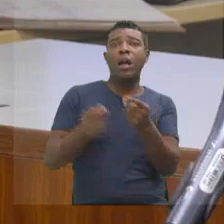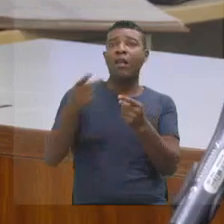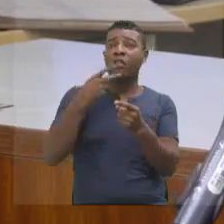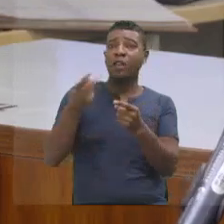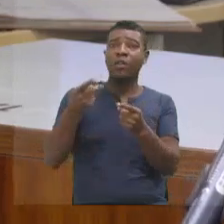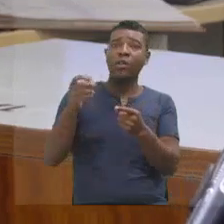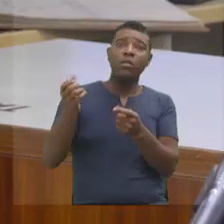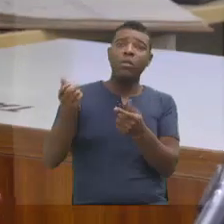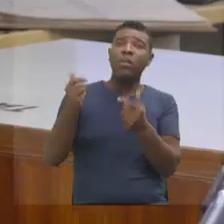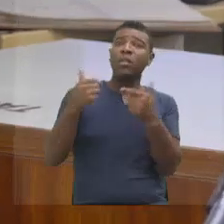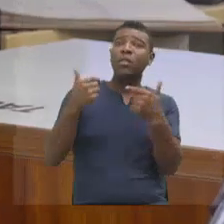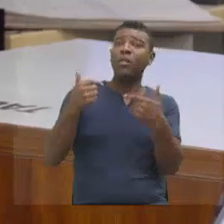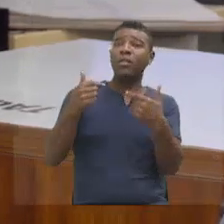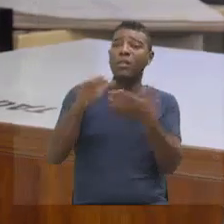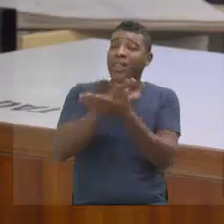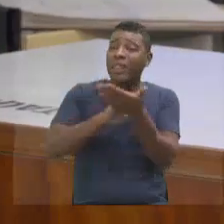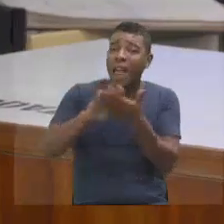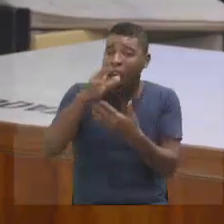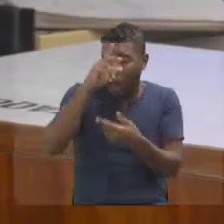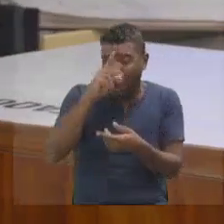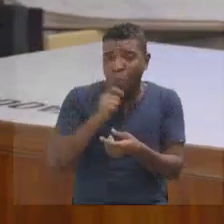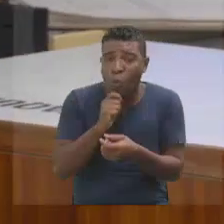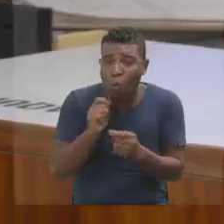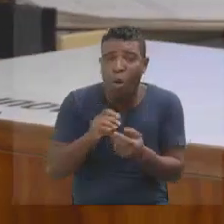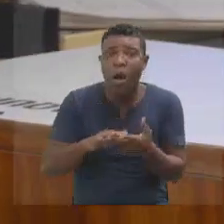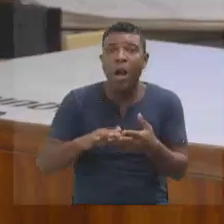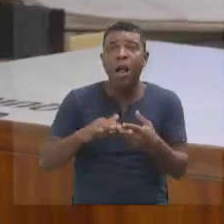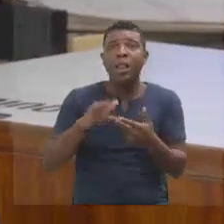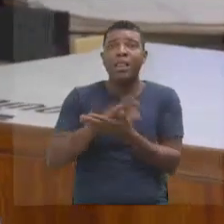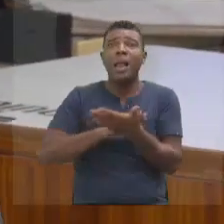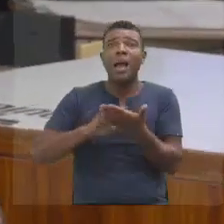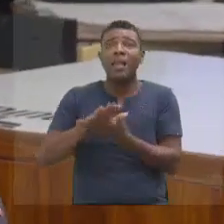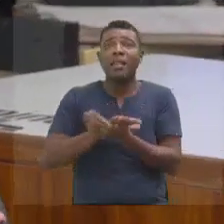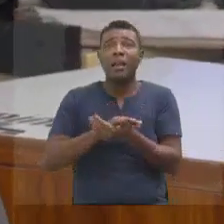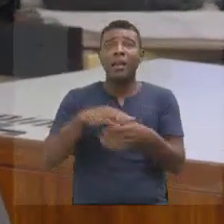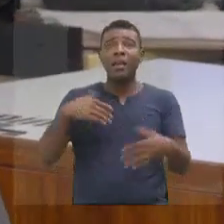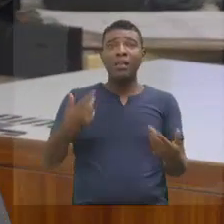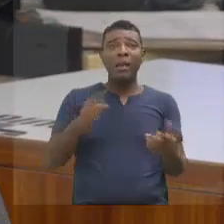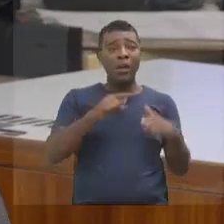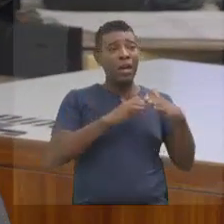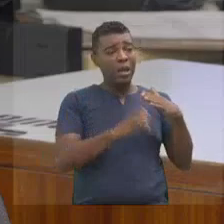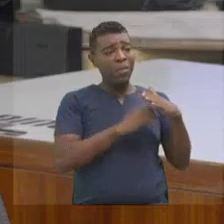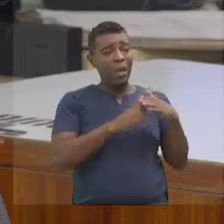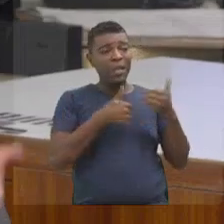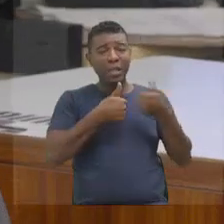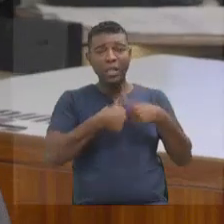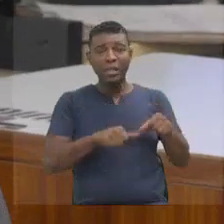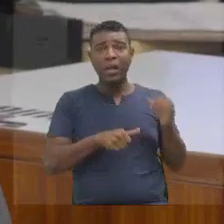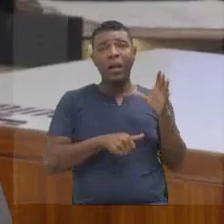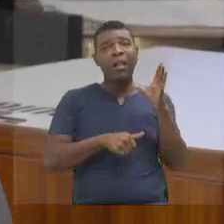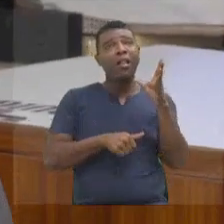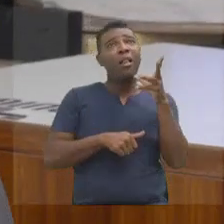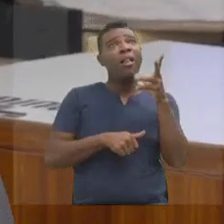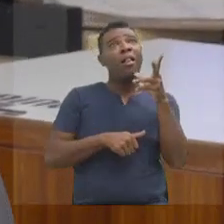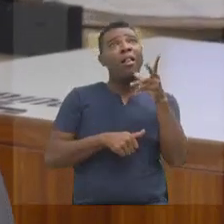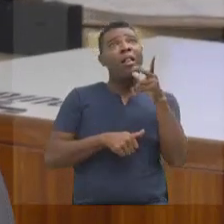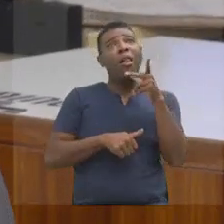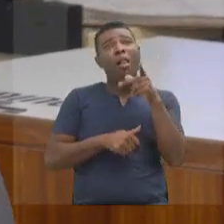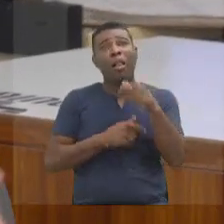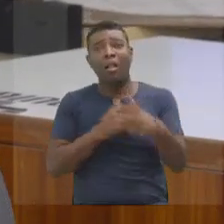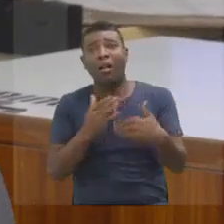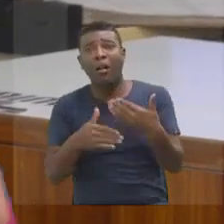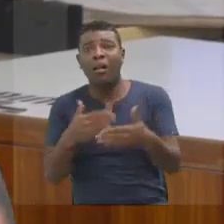ninguém não tem nada então assim é uma lentidão dessas empresas nesse processo que é inexplicável Então eu